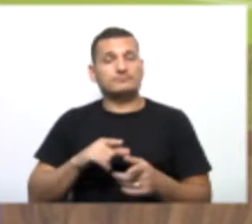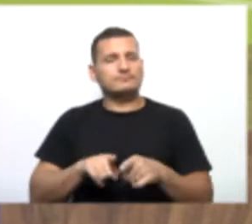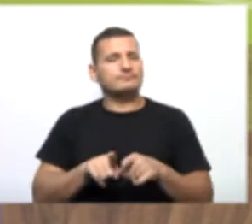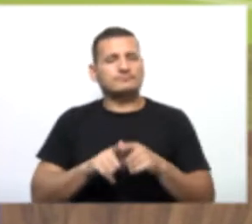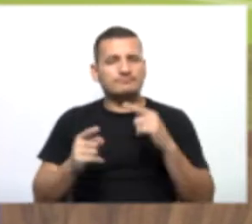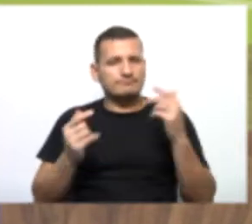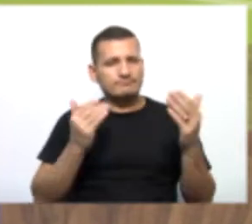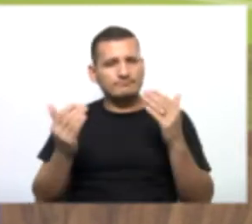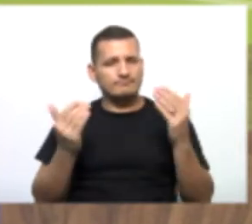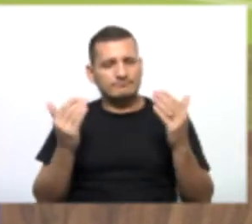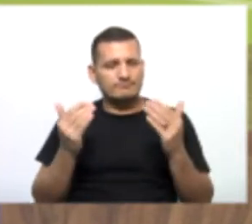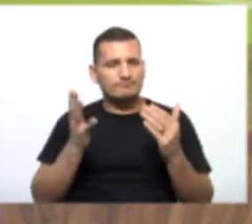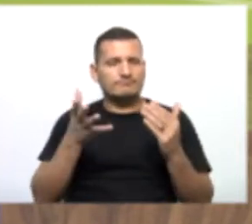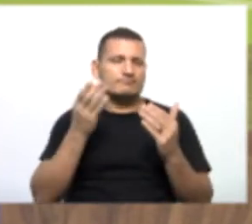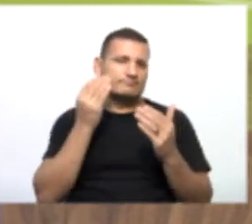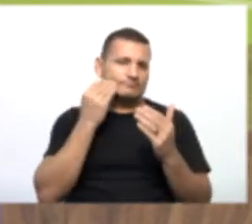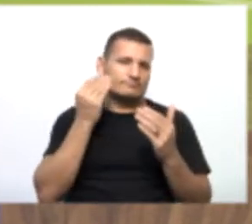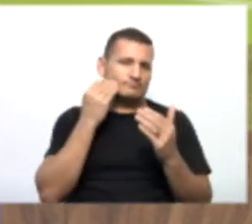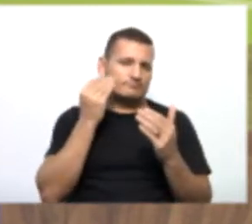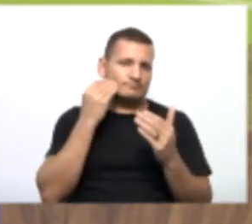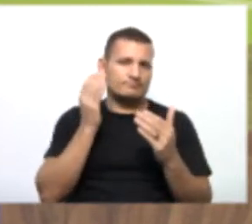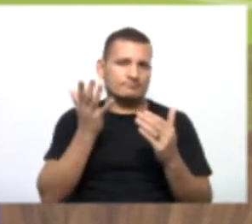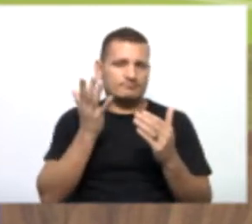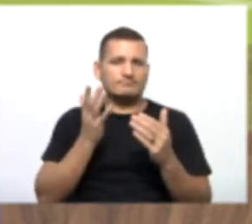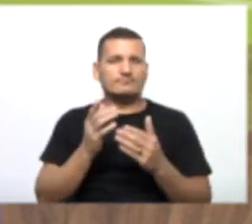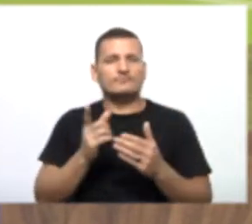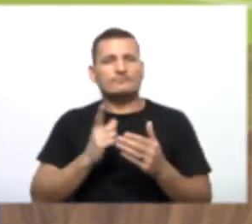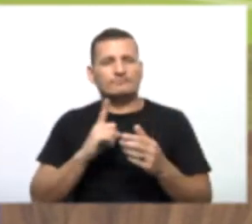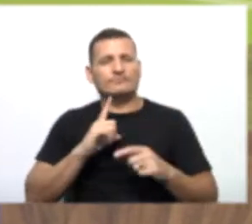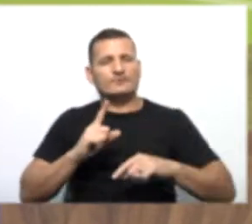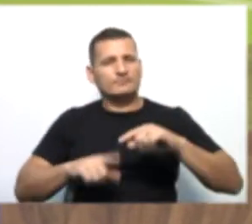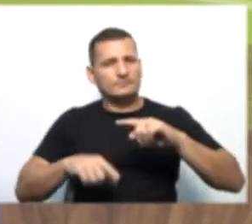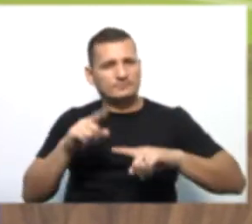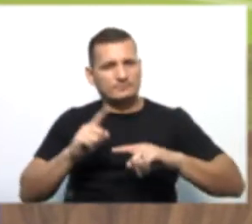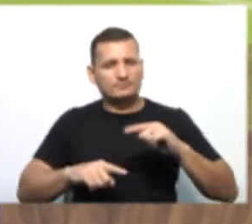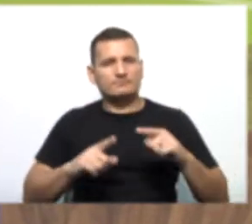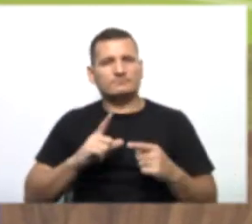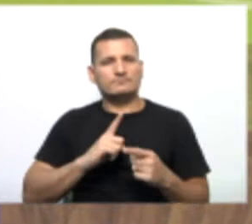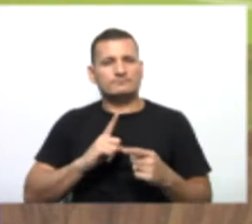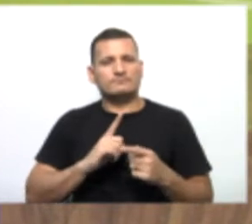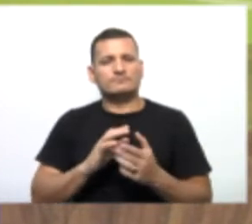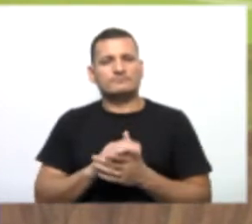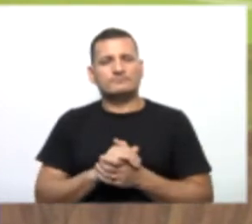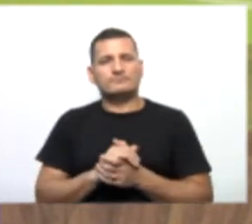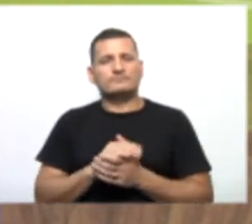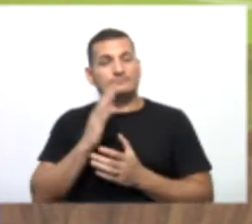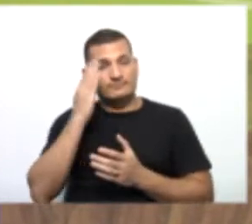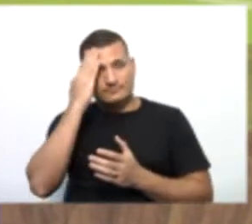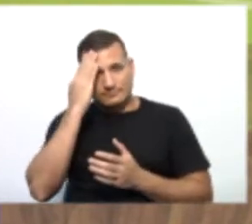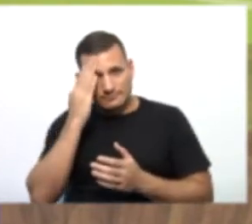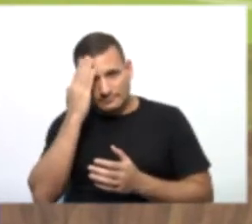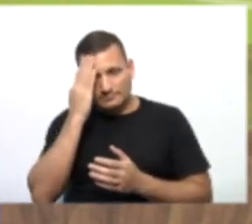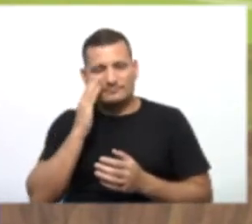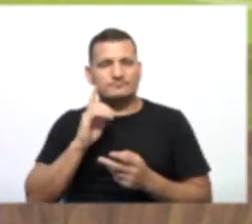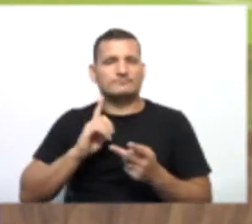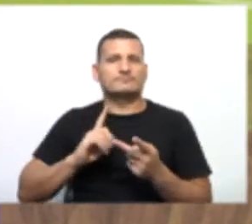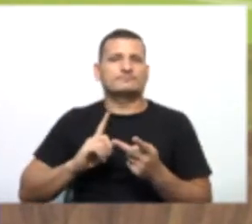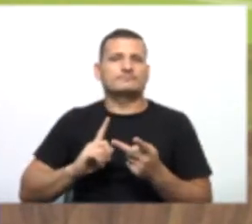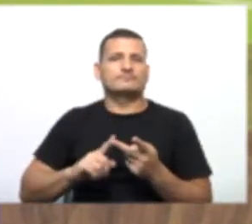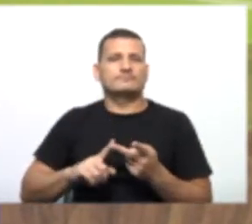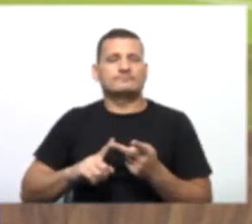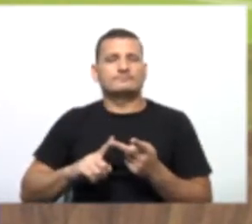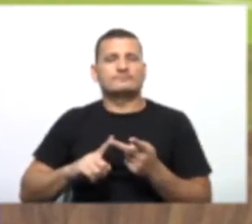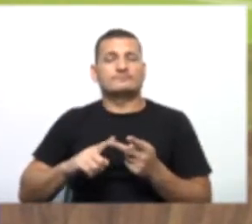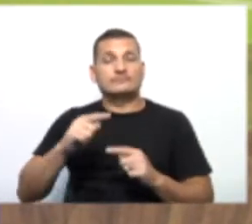comparativo, nós verificamos aí que tem muitos materiais aí como como os pneus, como garrafas